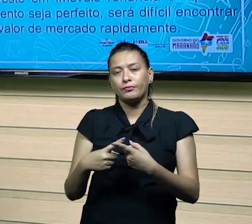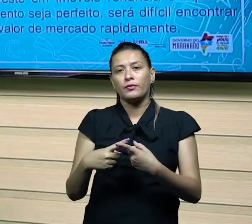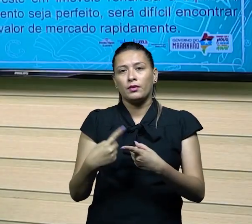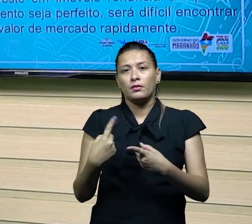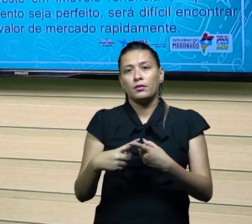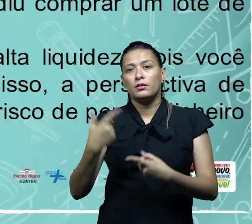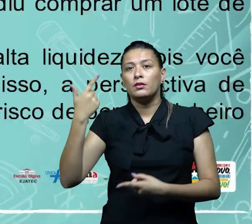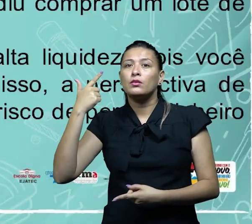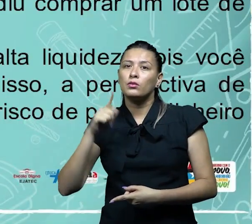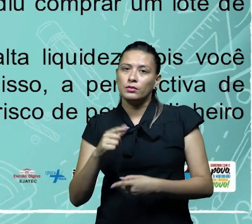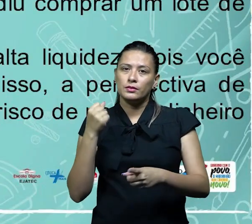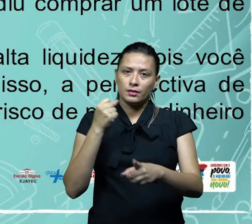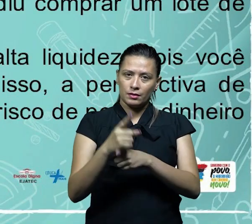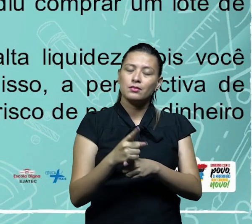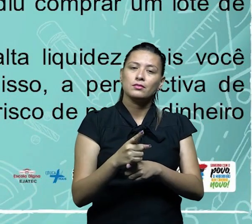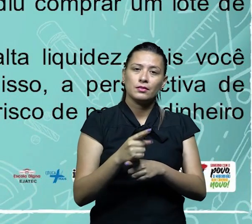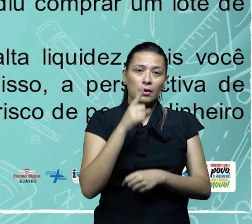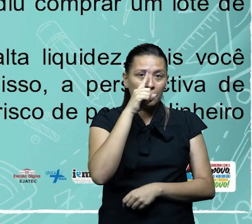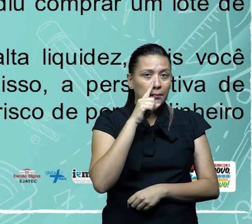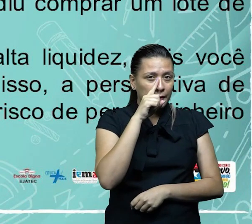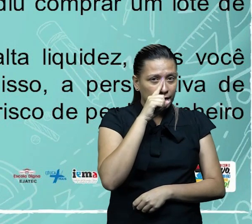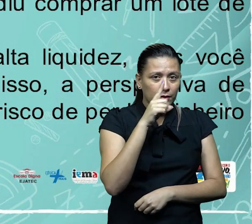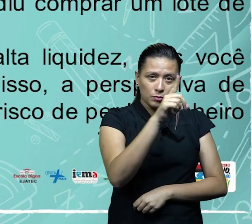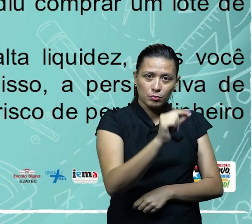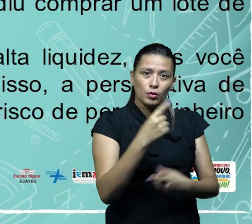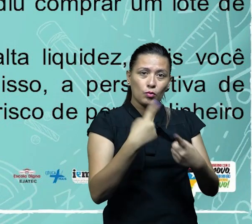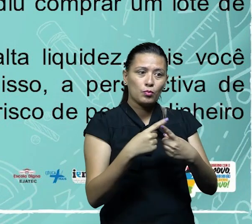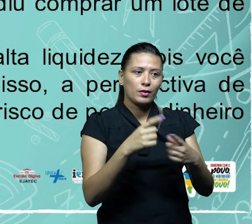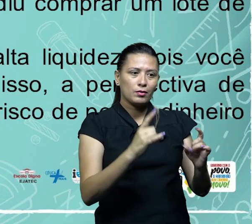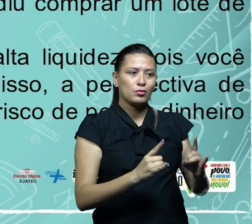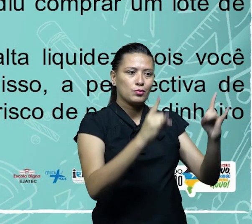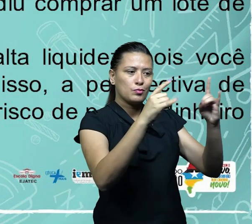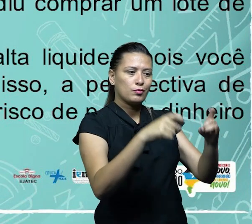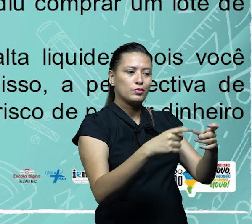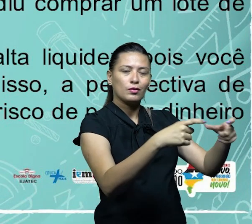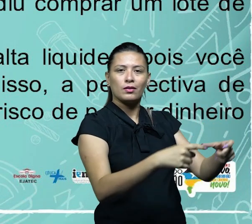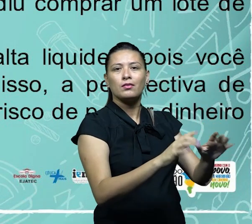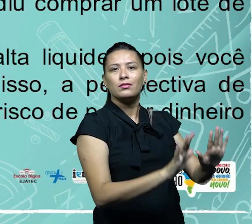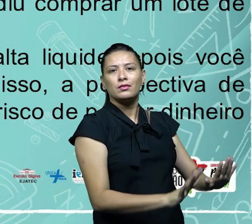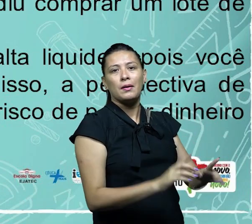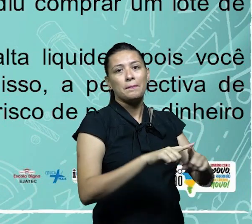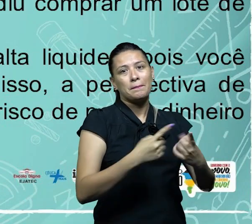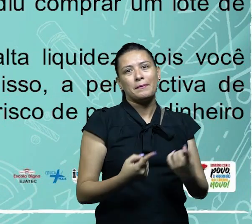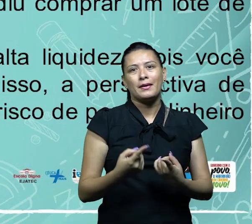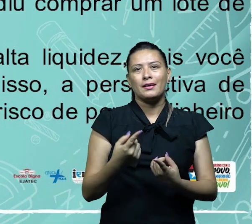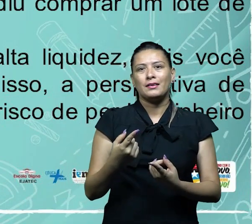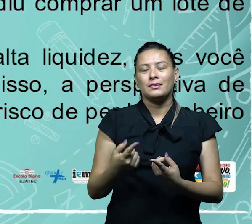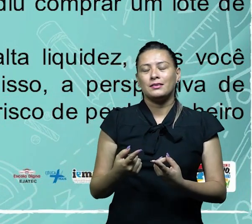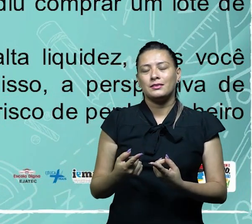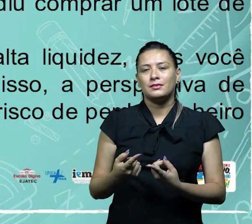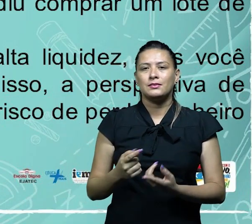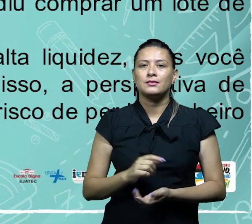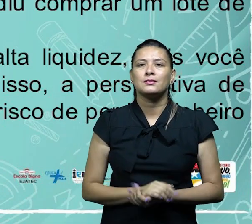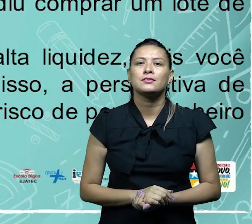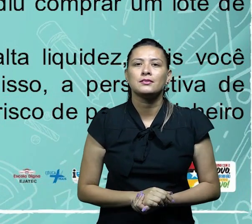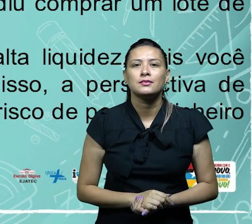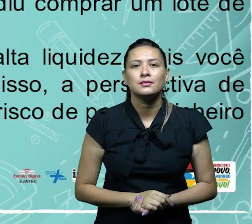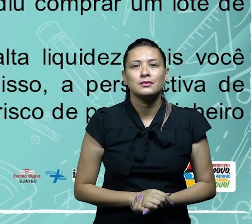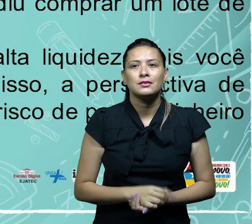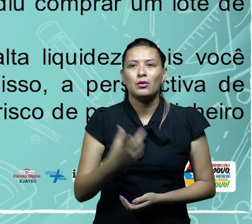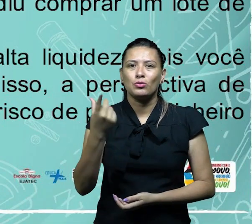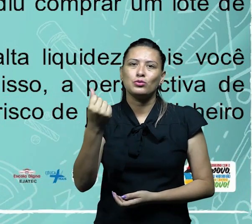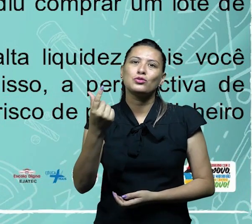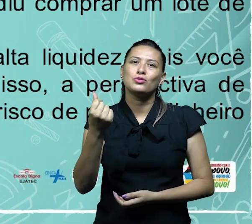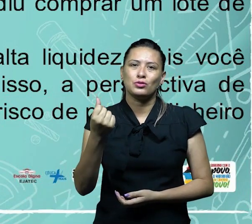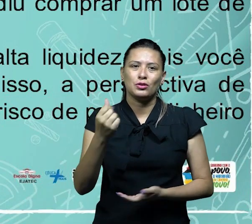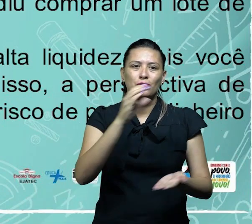que foi investido no imóvel, certo? O segundo exemplo, na mesma situação, investimento de 400 mil, ó, se você pega esse dinheiro e acaba